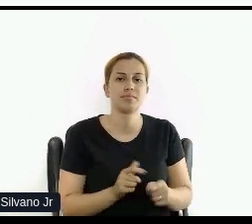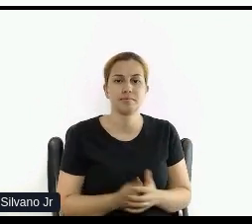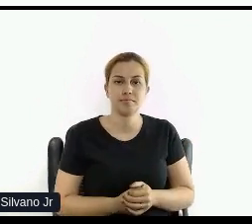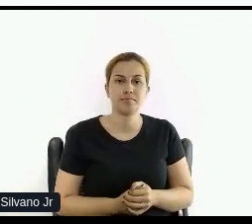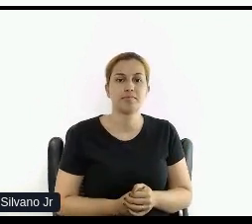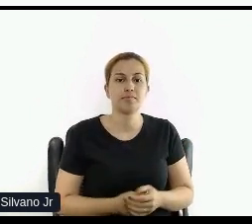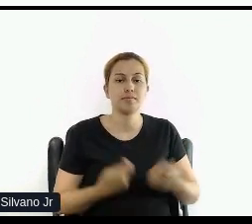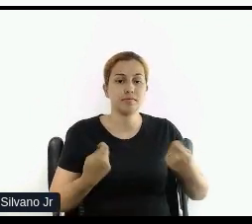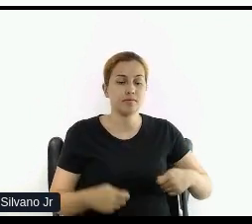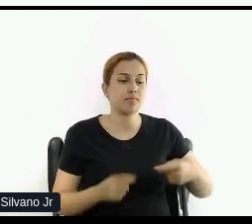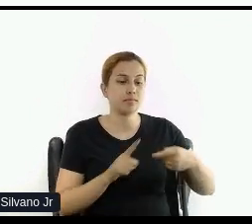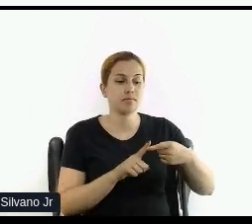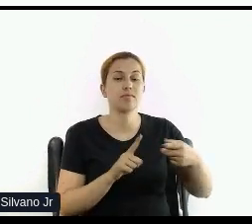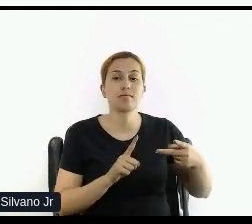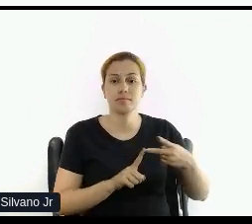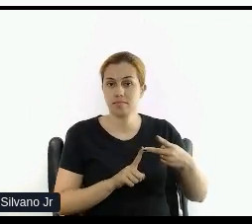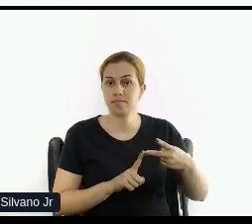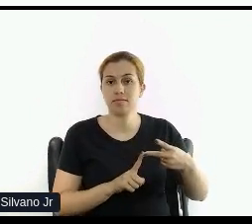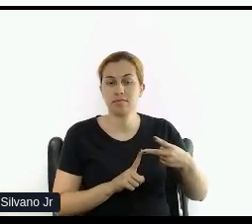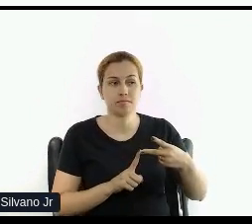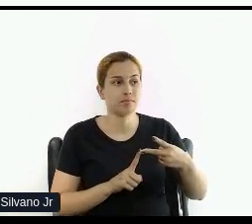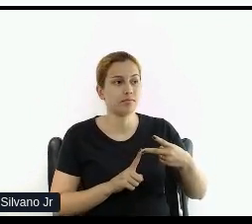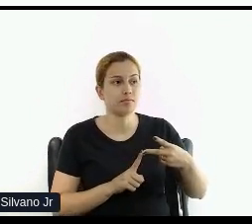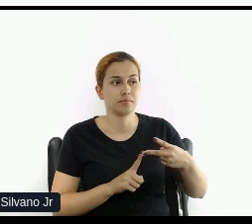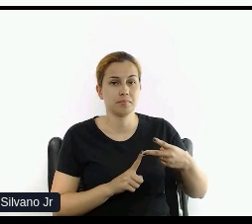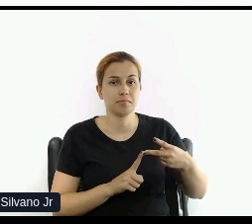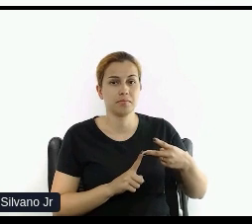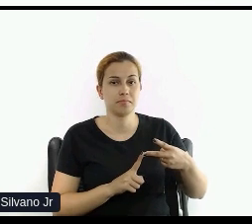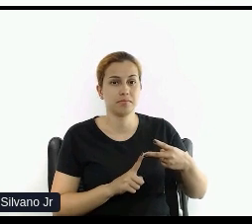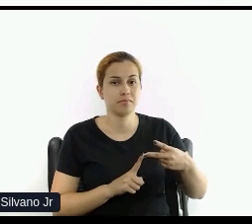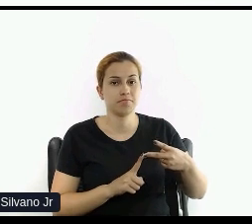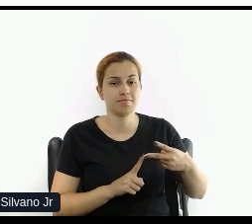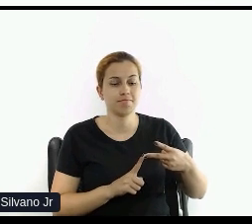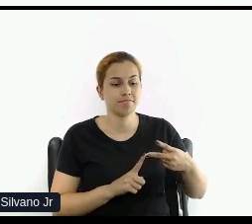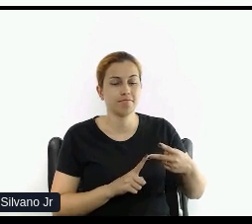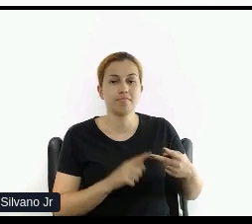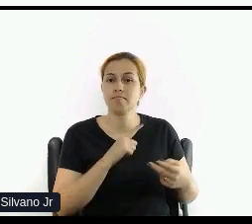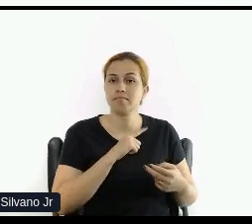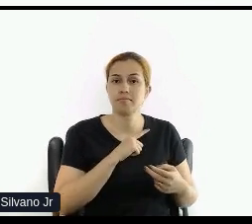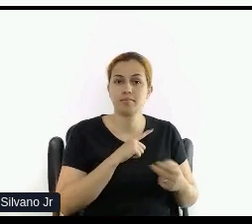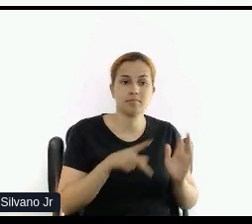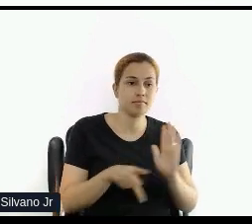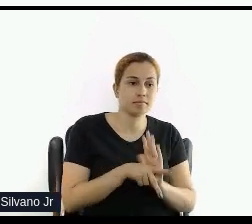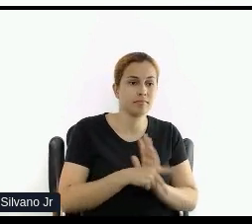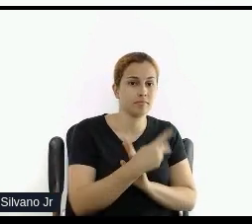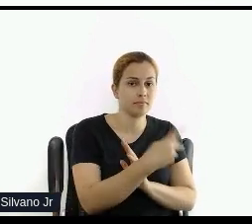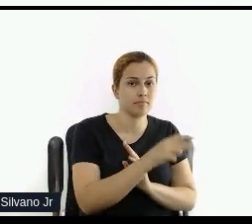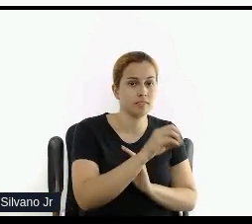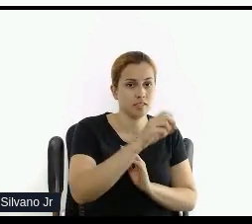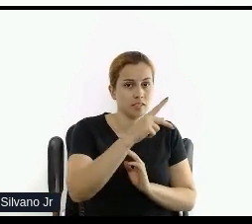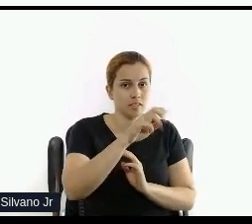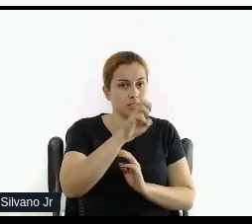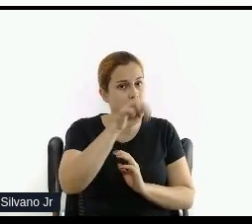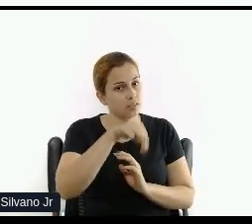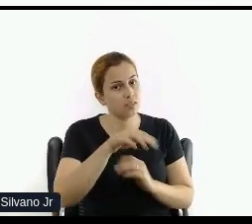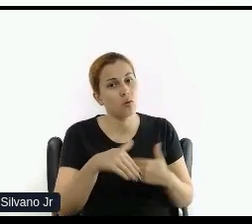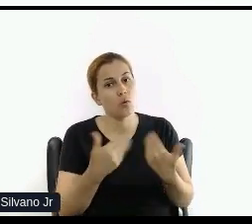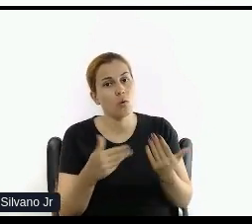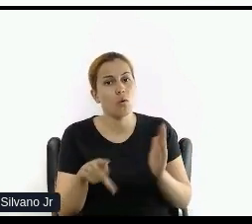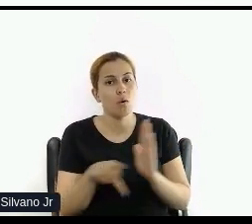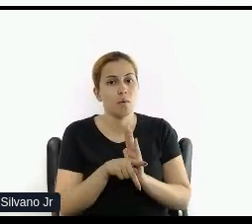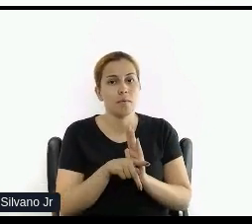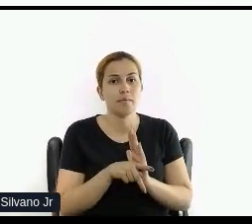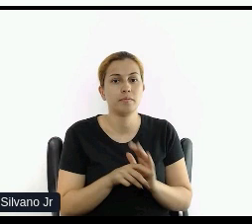duas dependências. Eu instalo uma dependência tanto da OpenAI, como também instalo uma dependência do